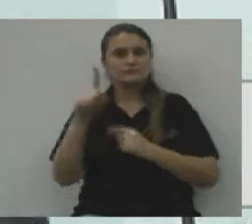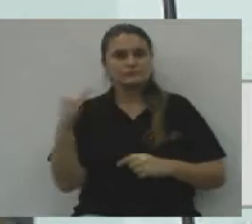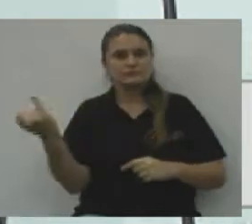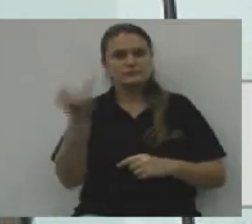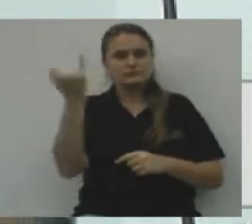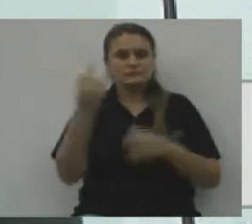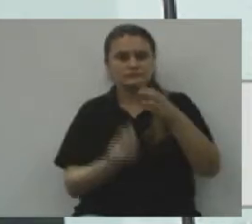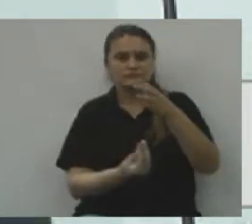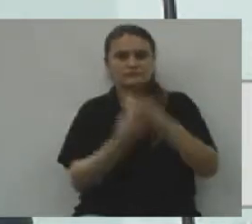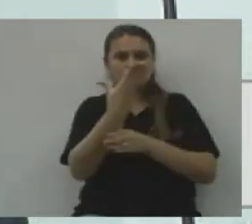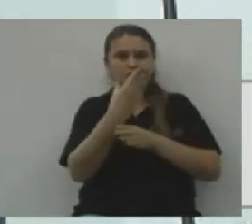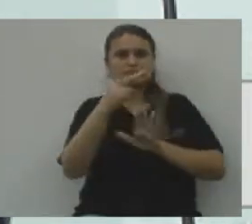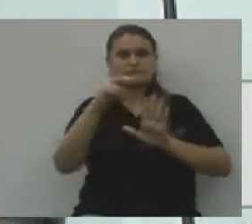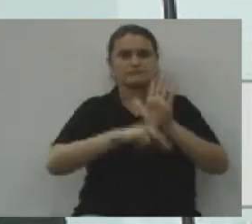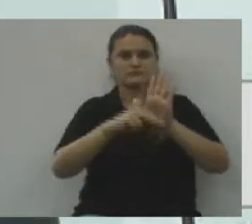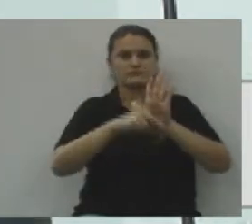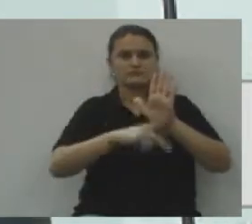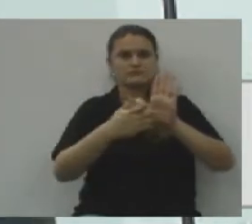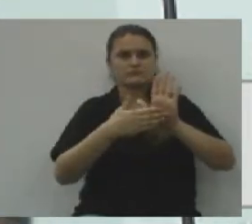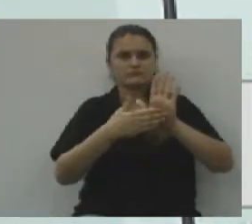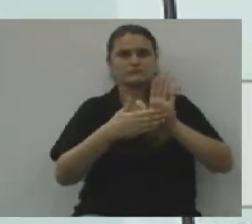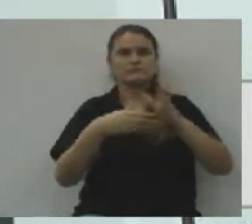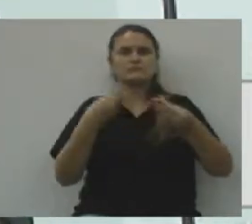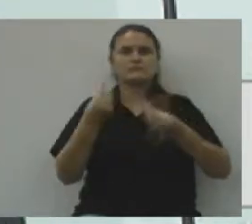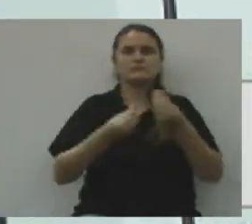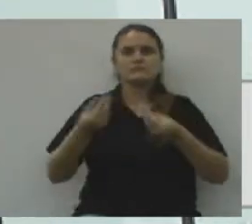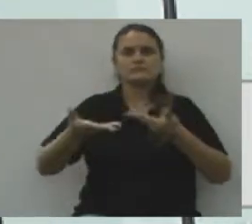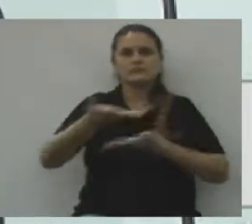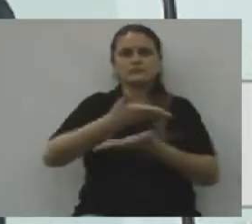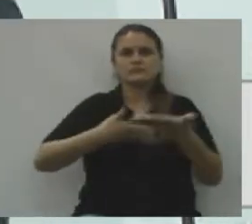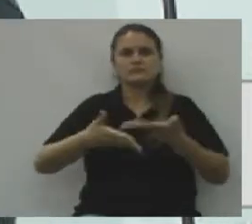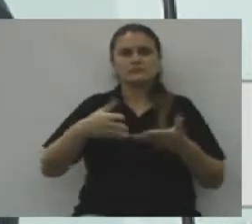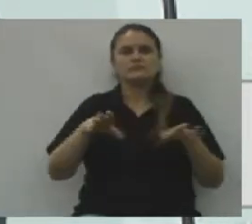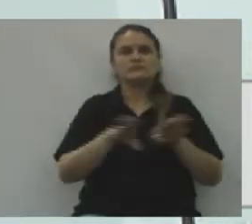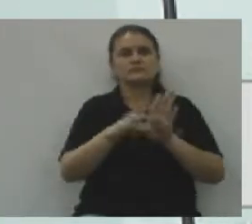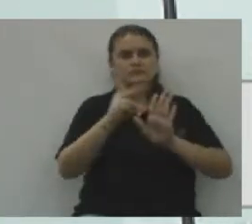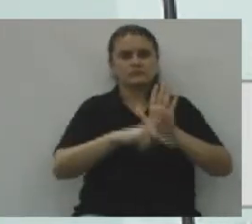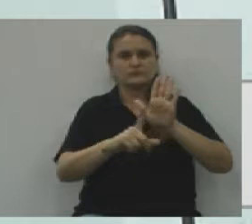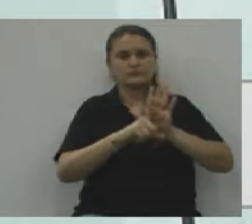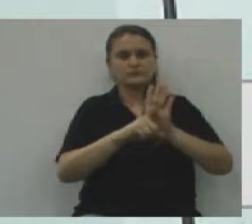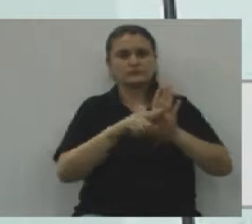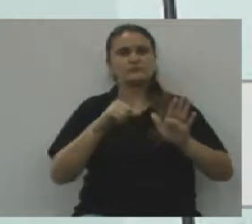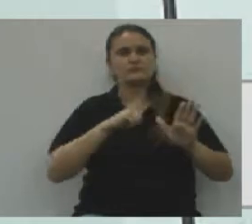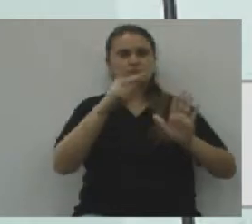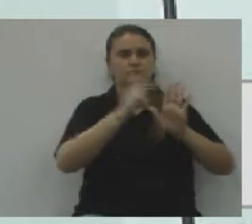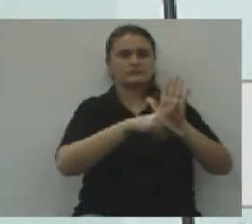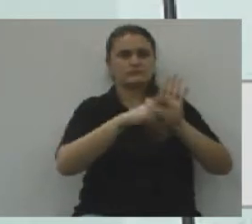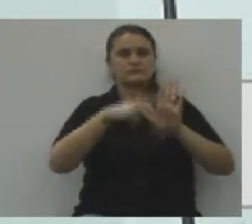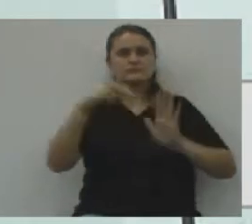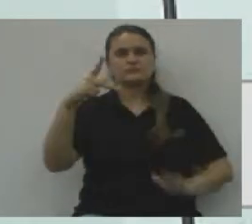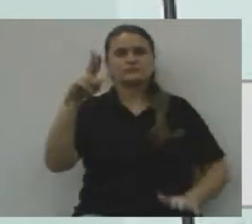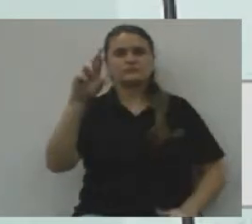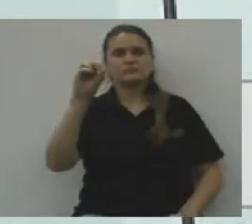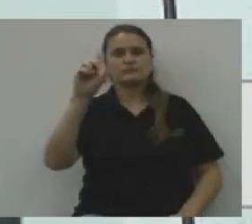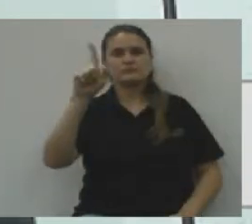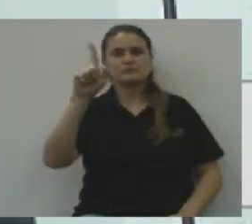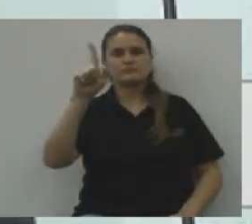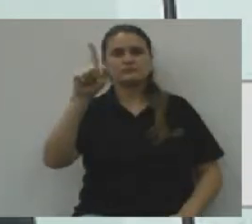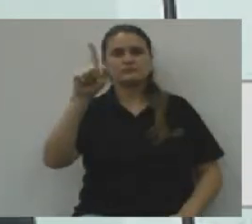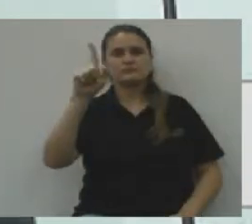importantíssimo a criação desse protocolo, desse fluxo e, como diz o próprio projeto de lei, um programa municipal